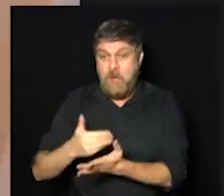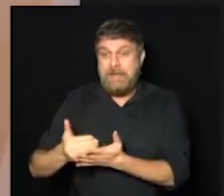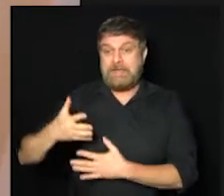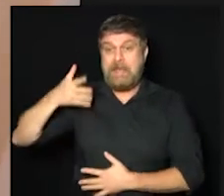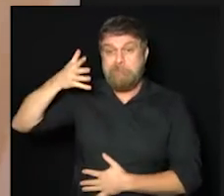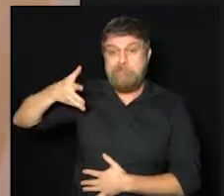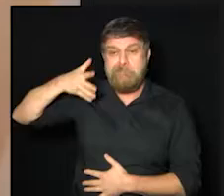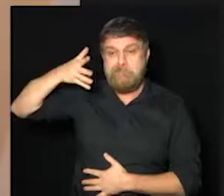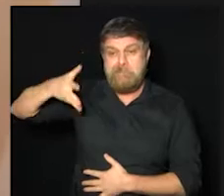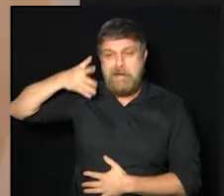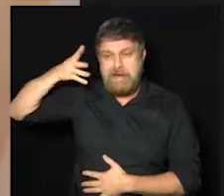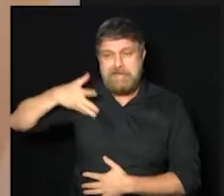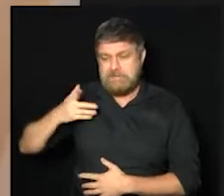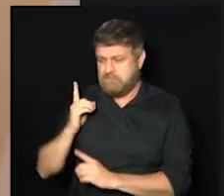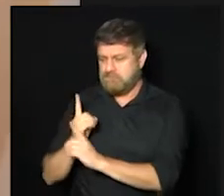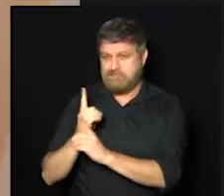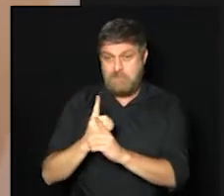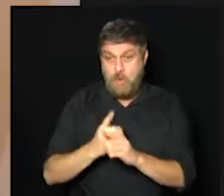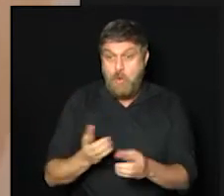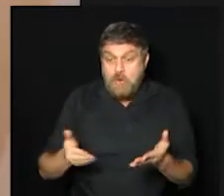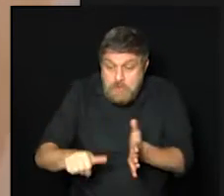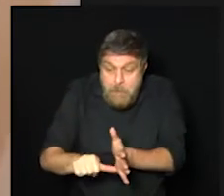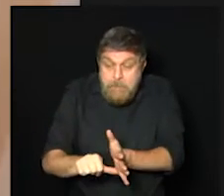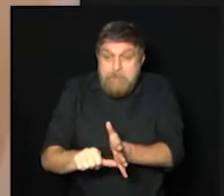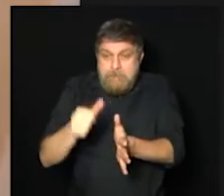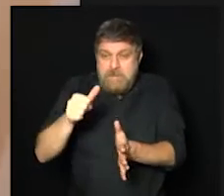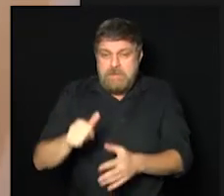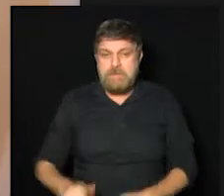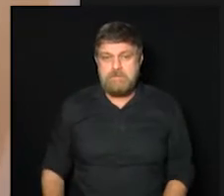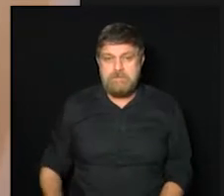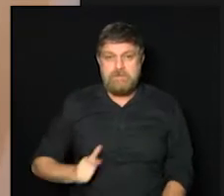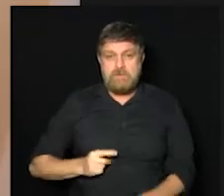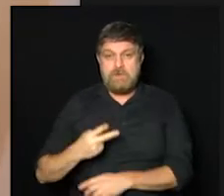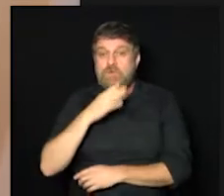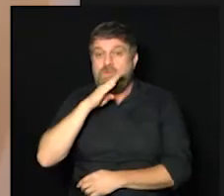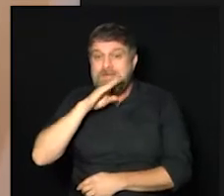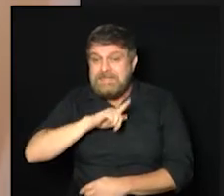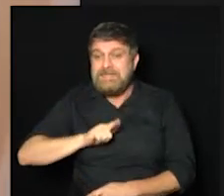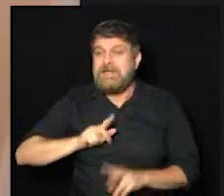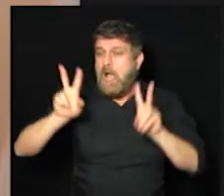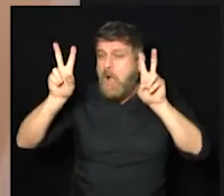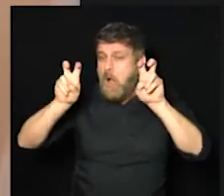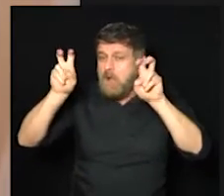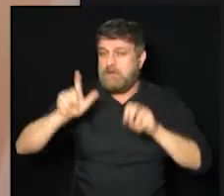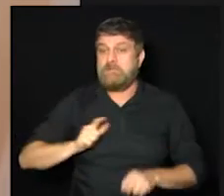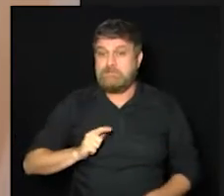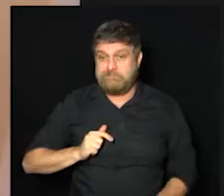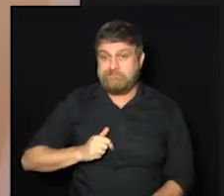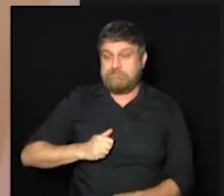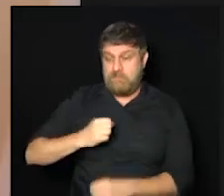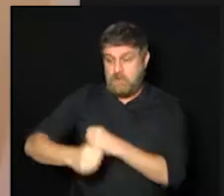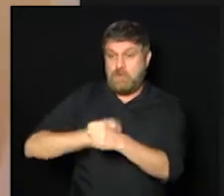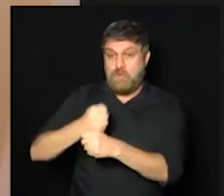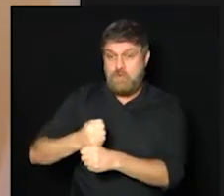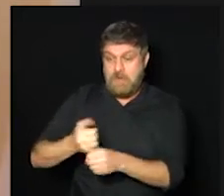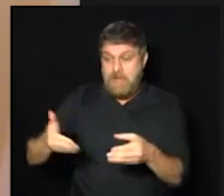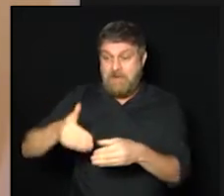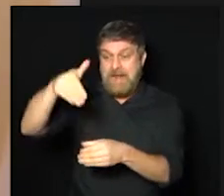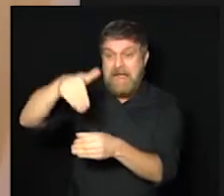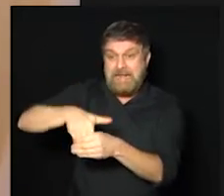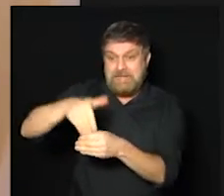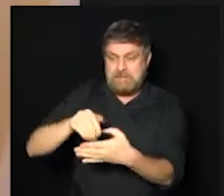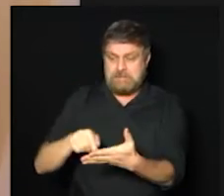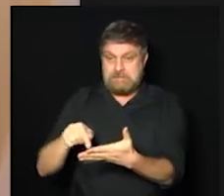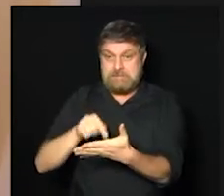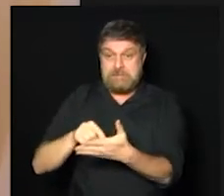palestras com vários encontros, hoje é o primeiro encontro, a partir das 14h, falando sobre eleições 2020,